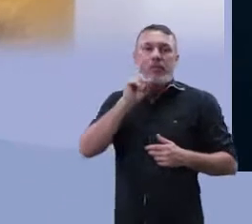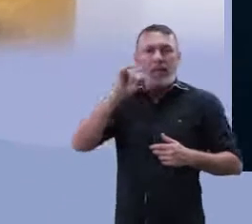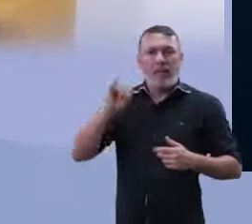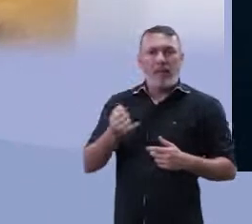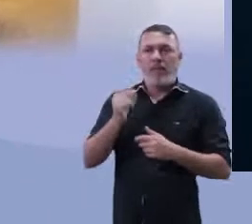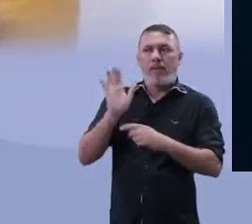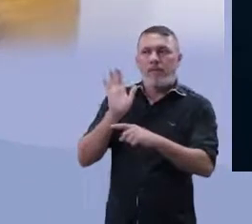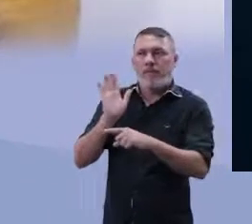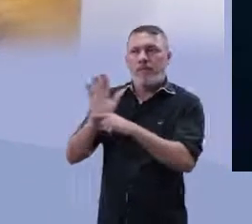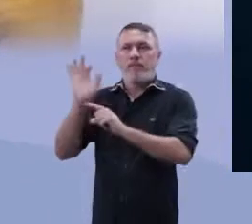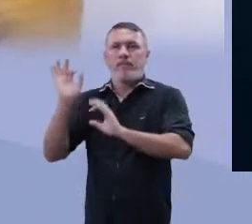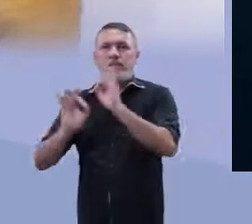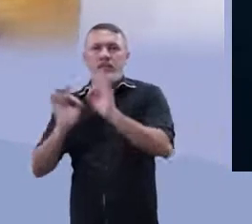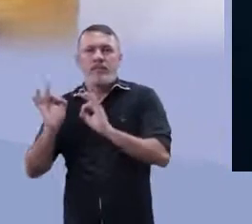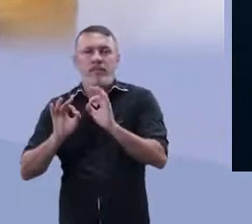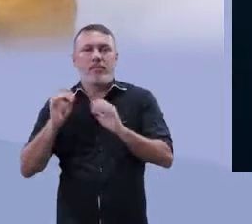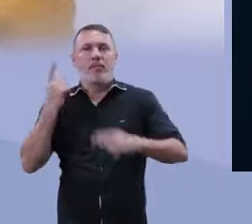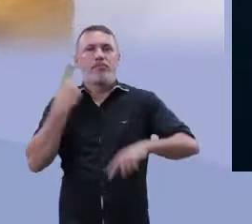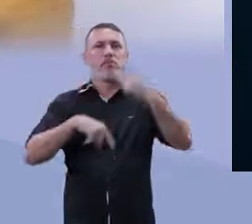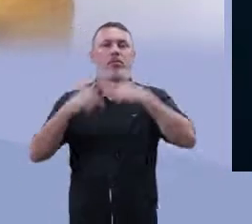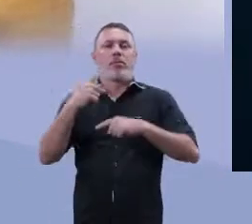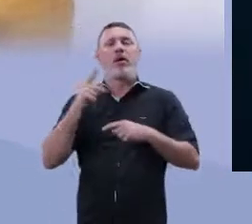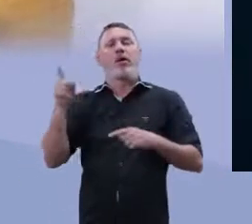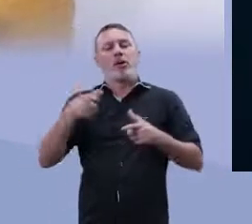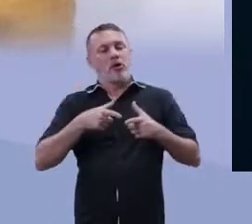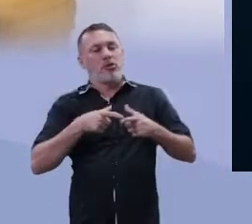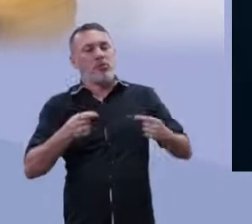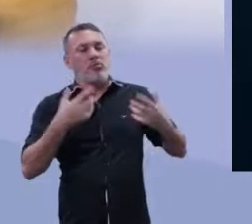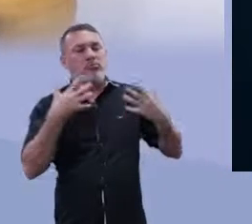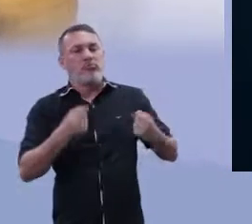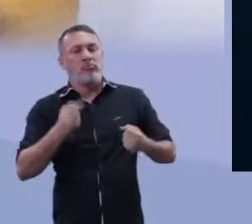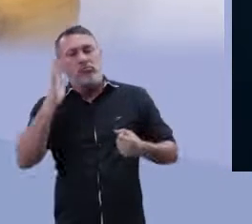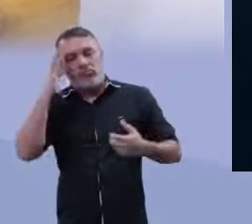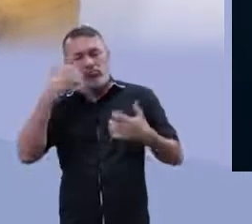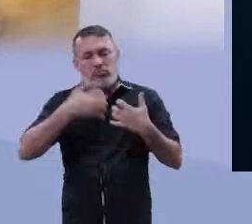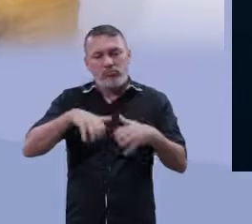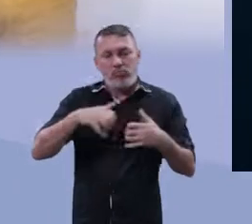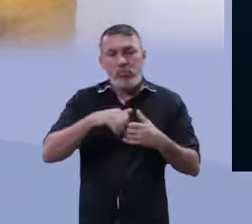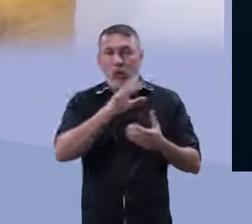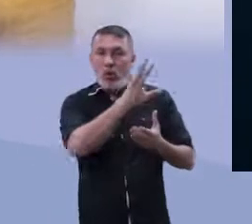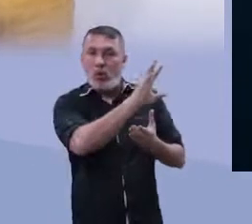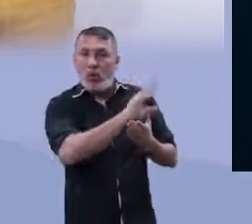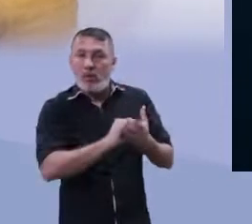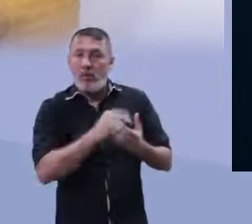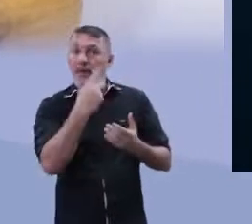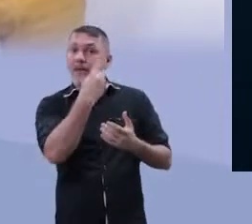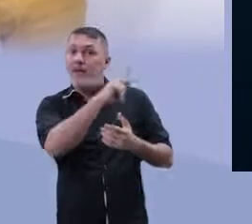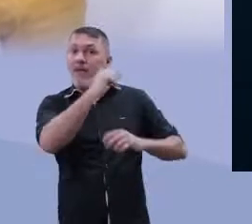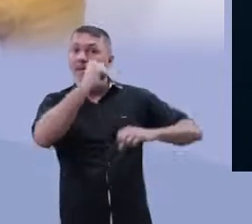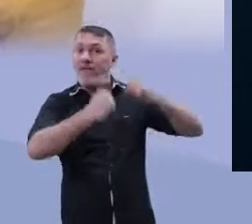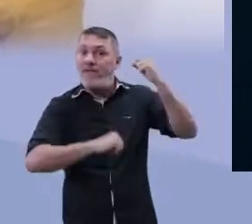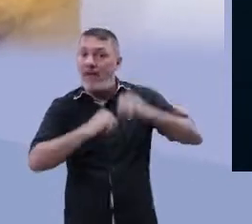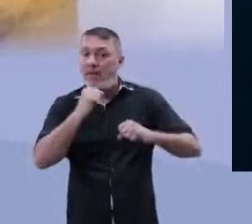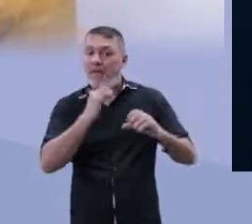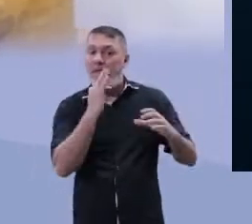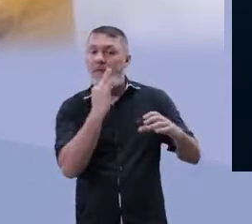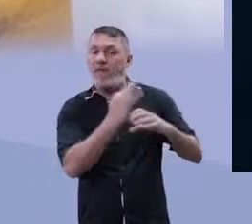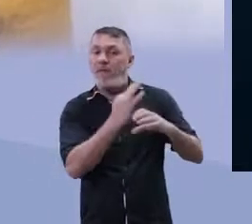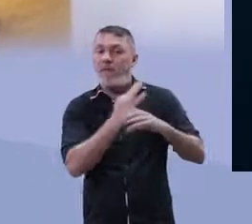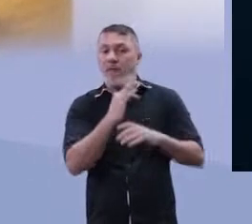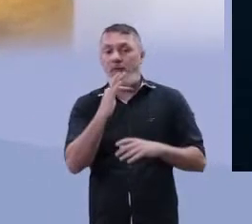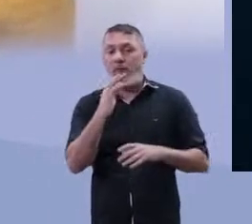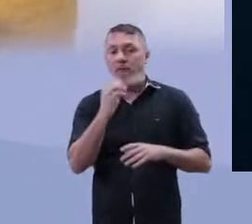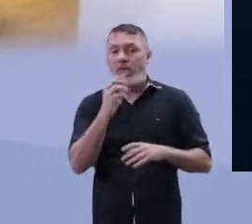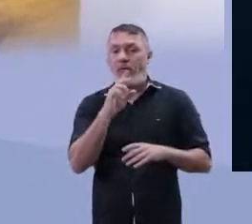para poder ajudá-lo na sua reconstrução. E aí os japoneses, vendo a metodologia de produção fordista, eles